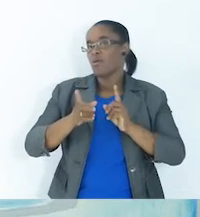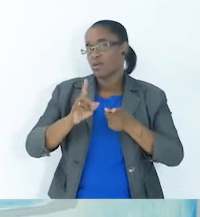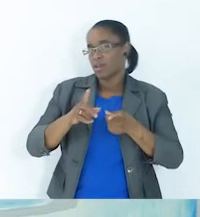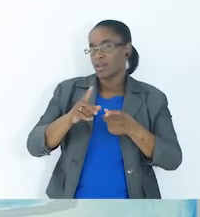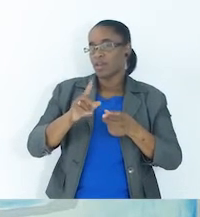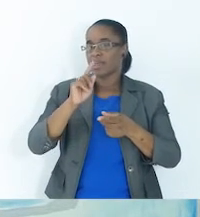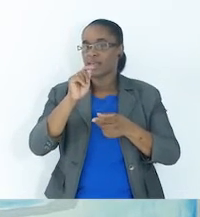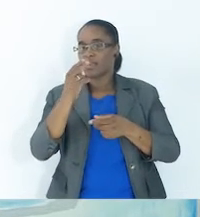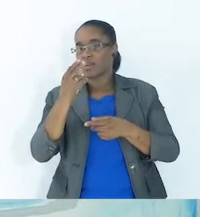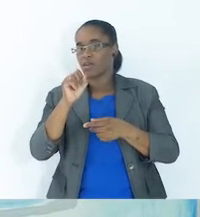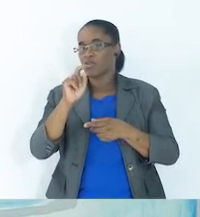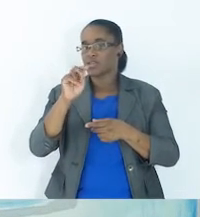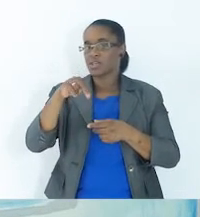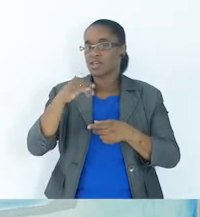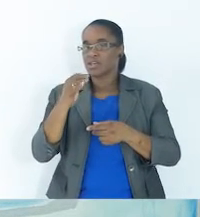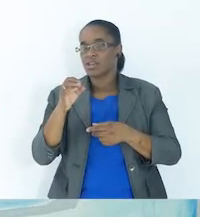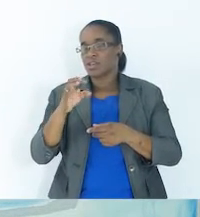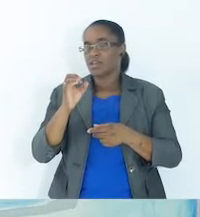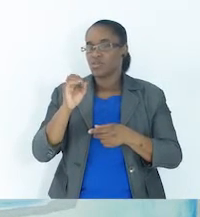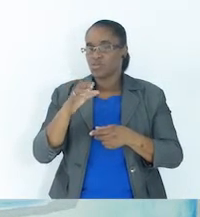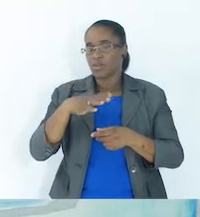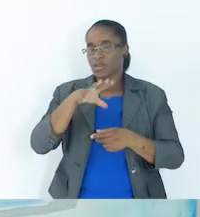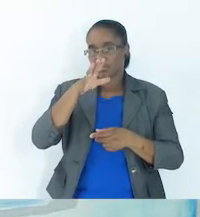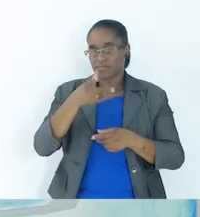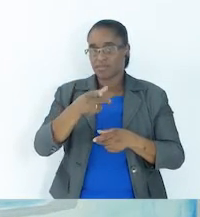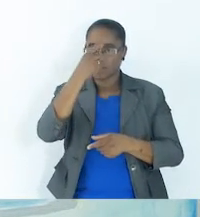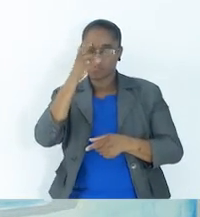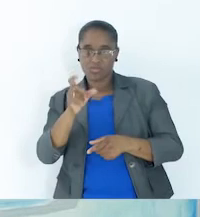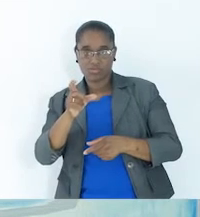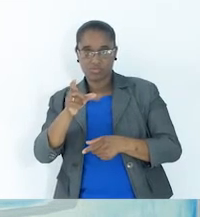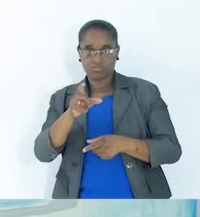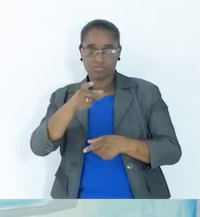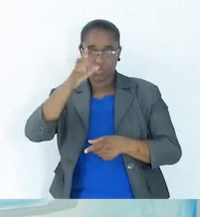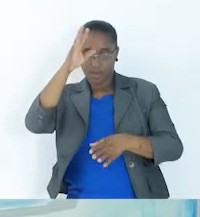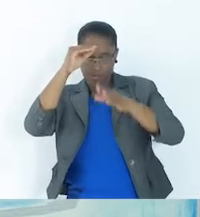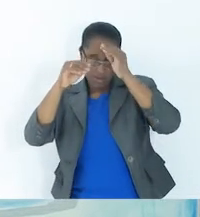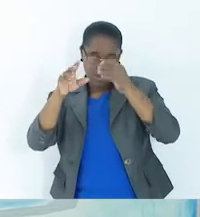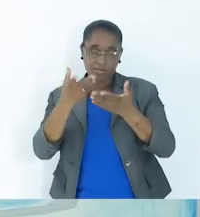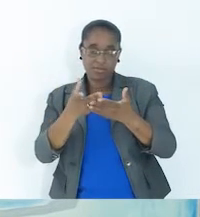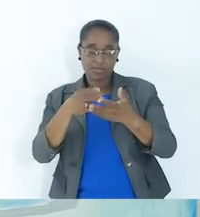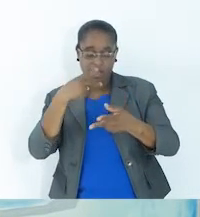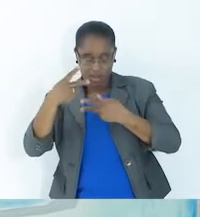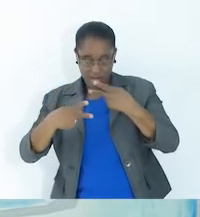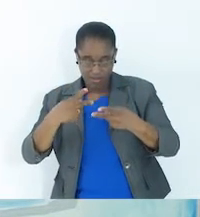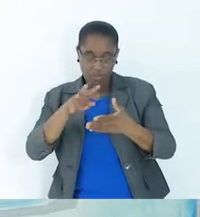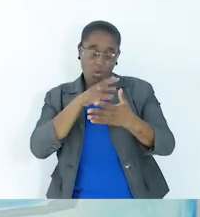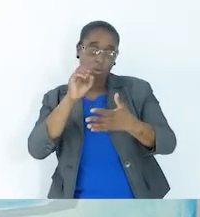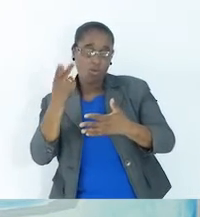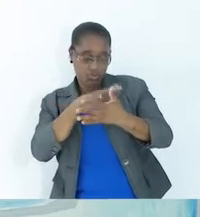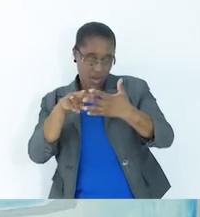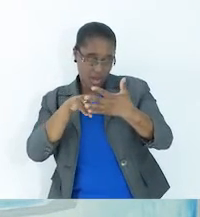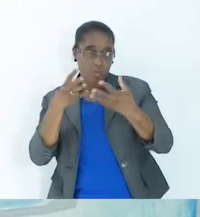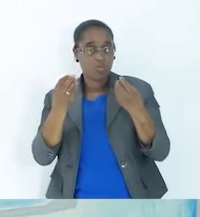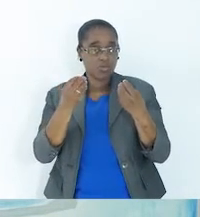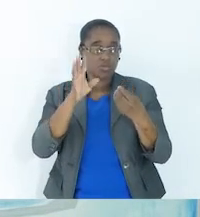Eugênio quer dizer? É que o leitor, se não dominar a linha de análise, ou se não ler muito, se não entrar